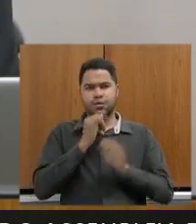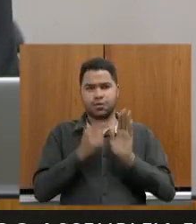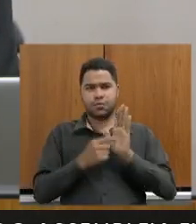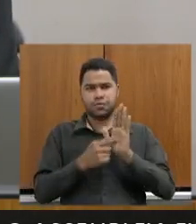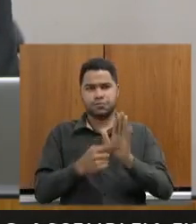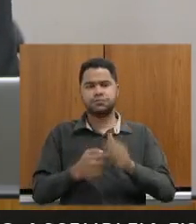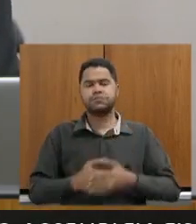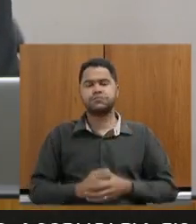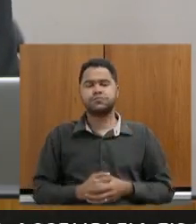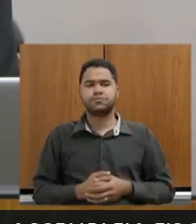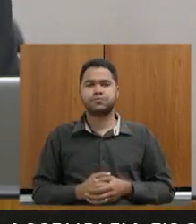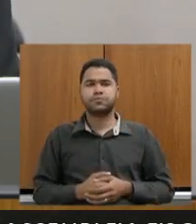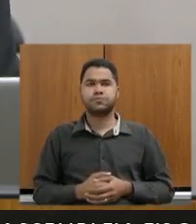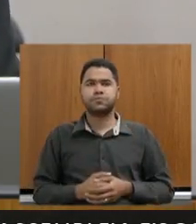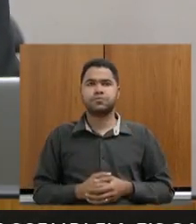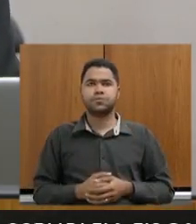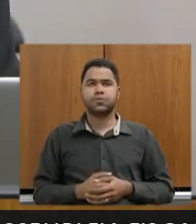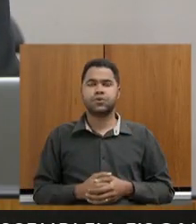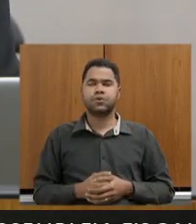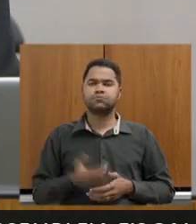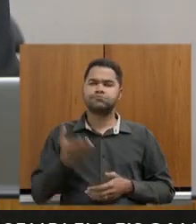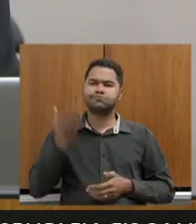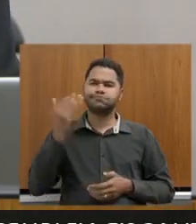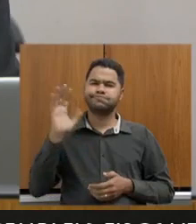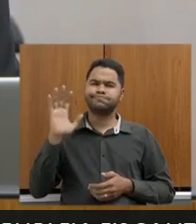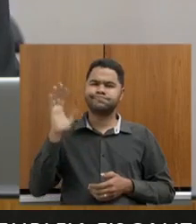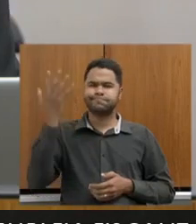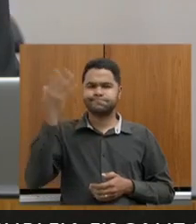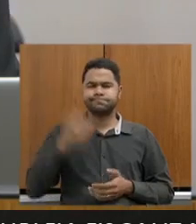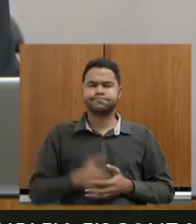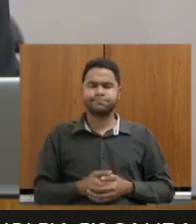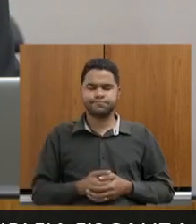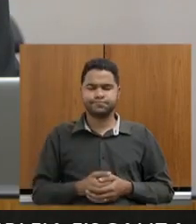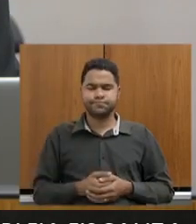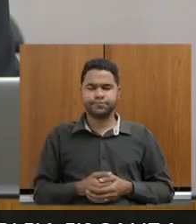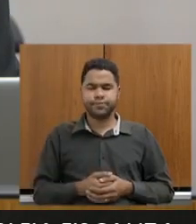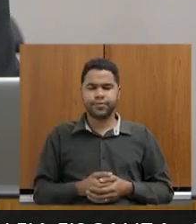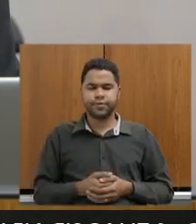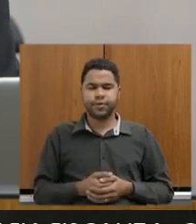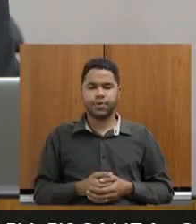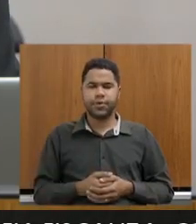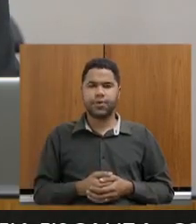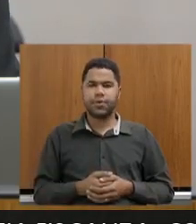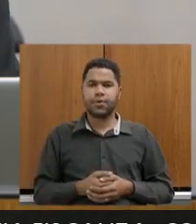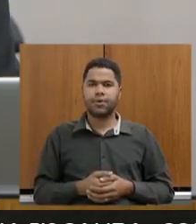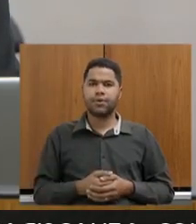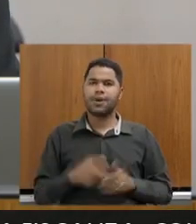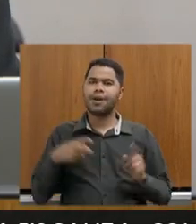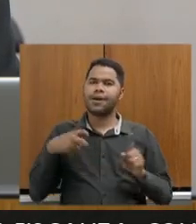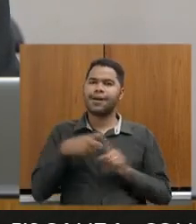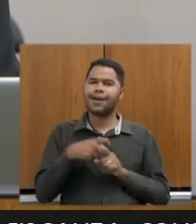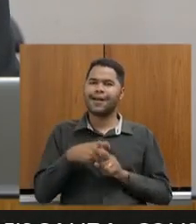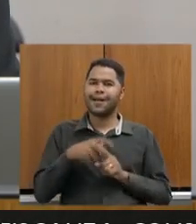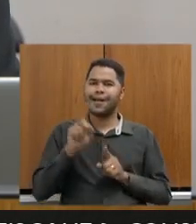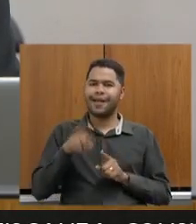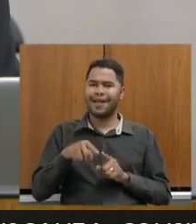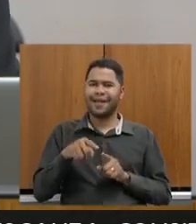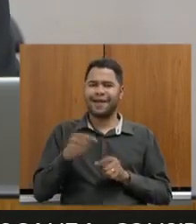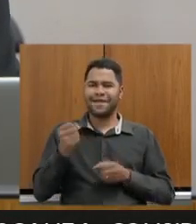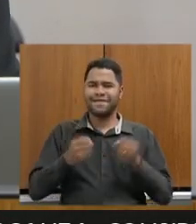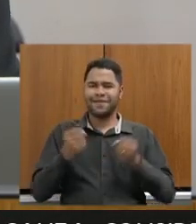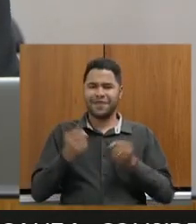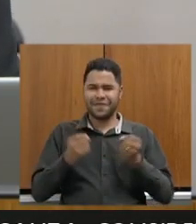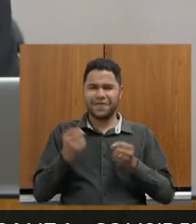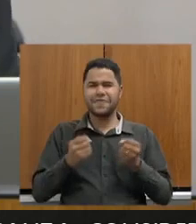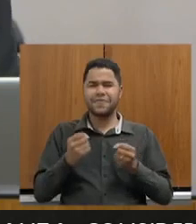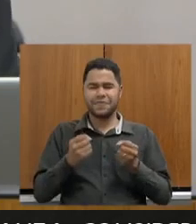secretário nós tivemos aquele Episódio lá do do acidente daquele veículo seu mandou sem